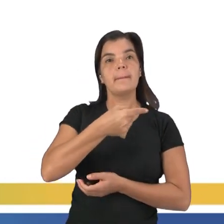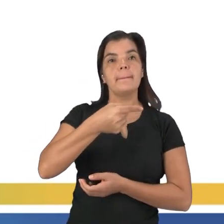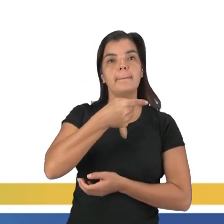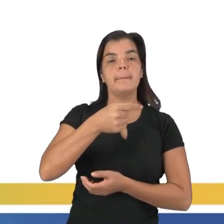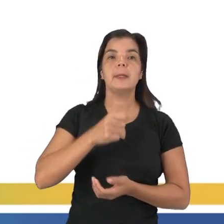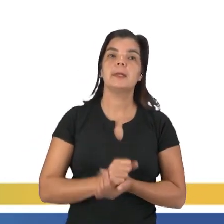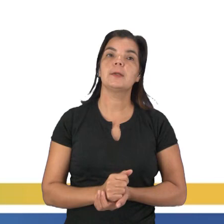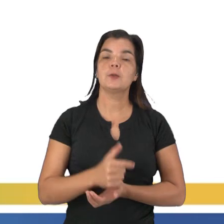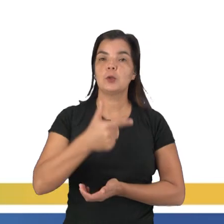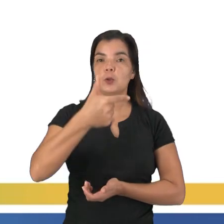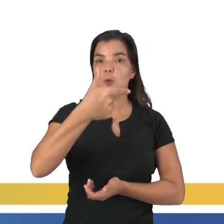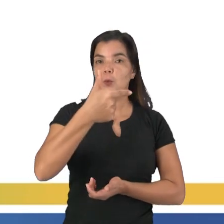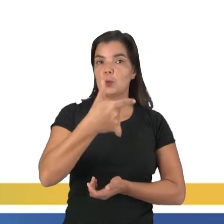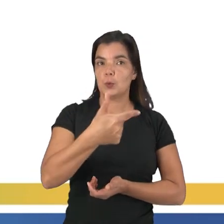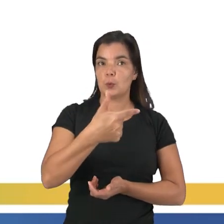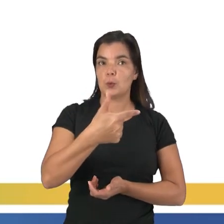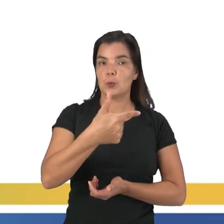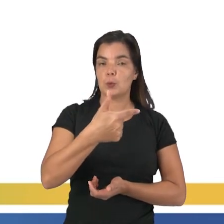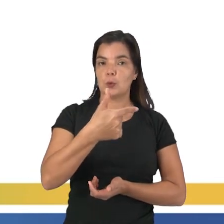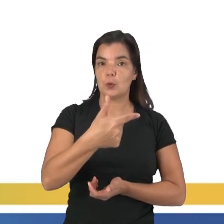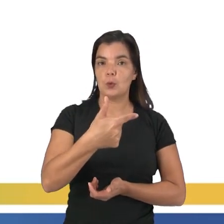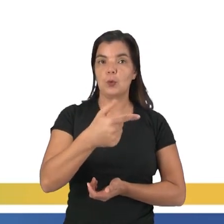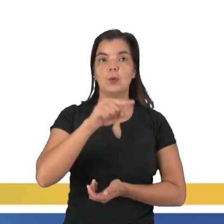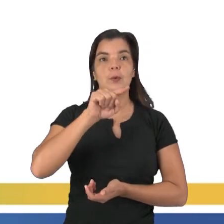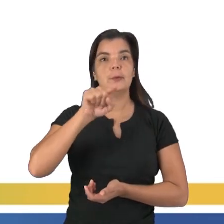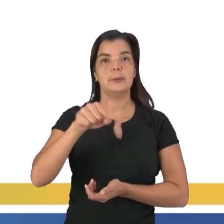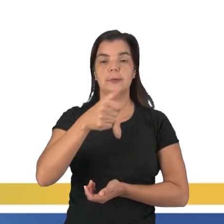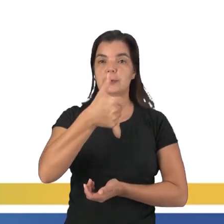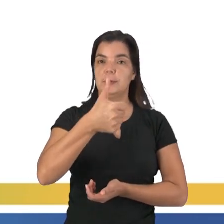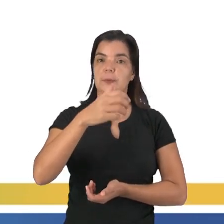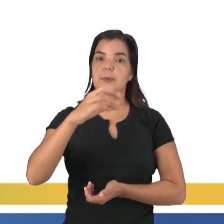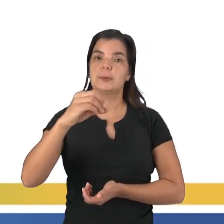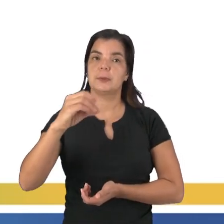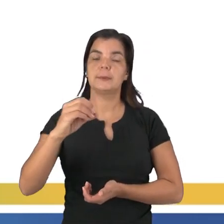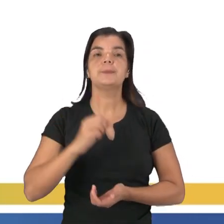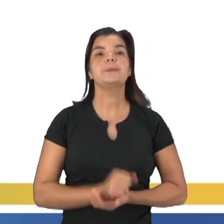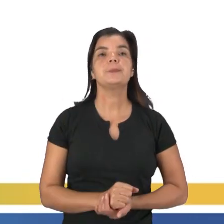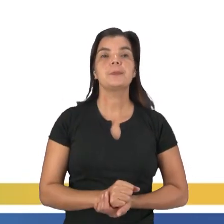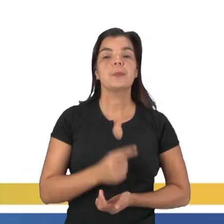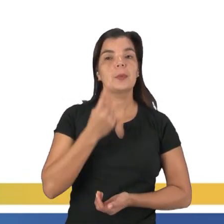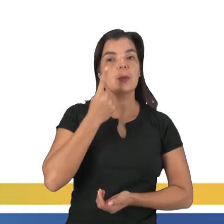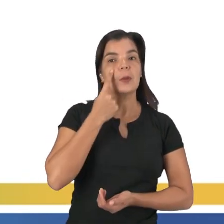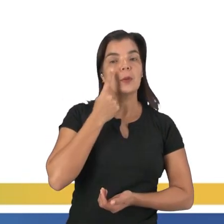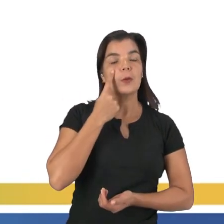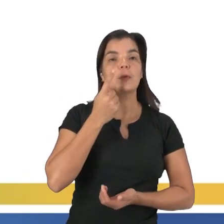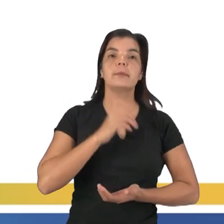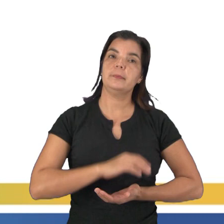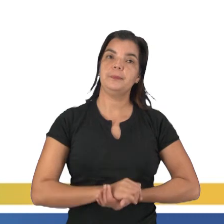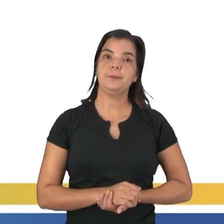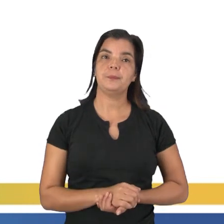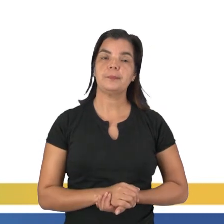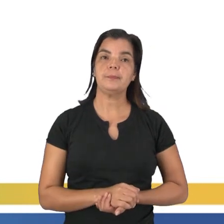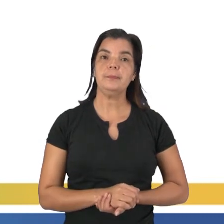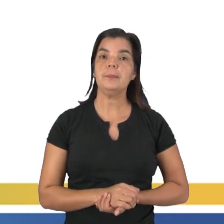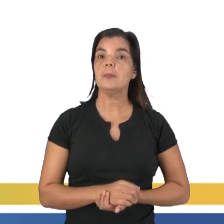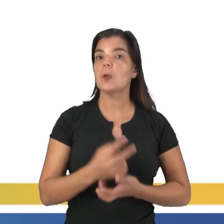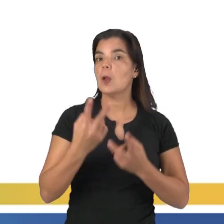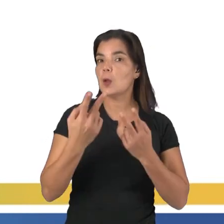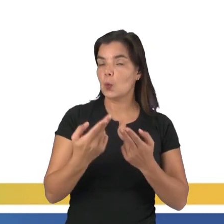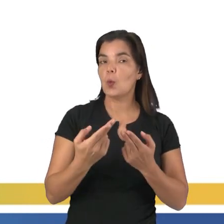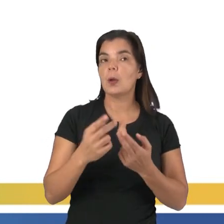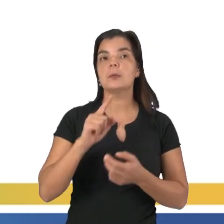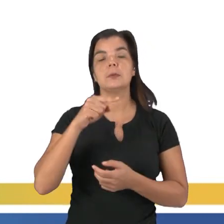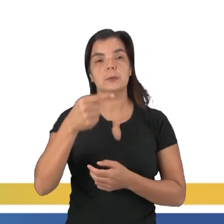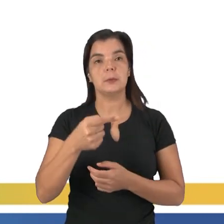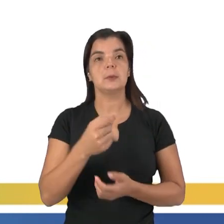3,141. E nós vamos fazer, no caso, a diferença com subtraindo 2,100, ou 2,1. Na mesma situação